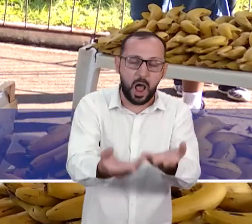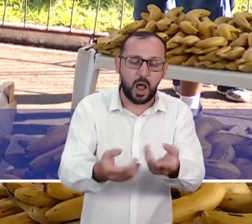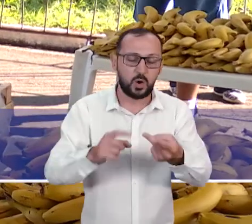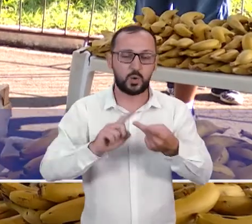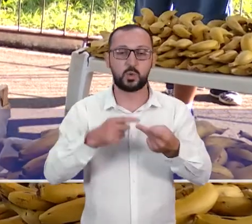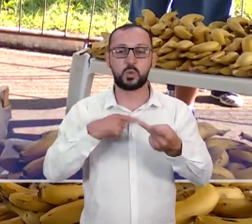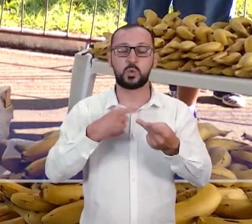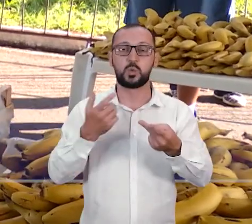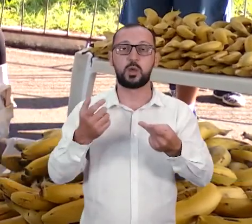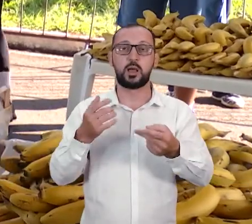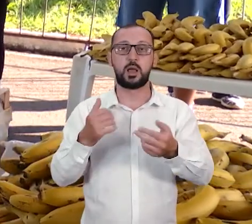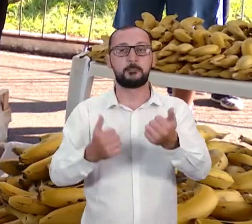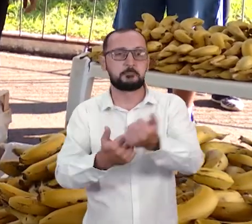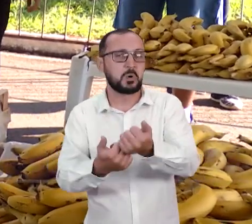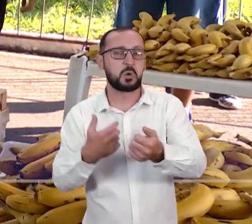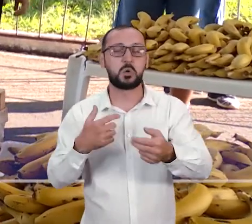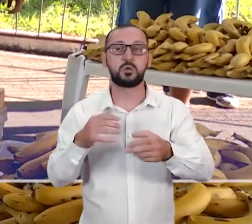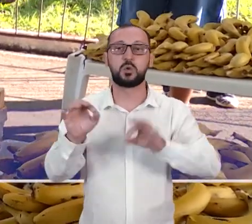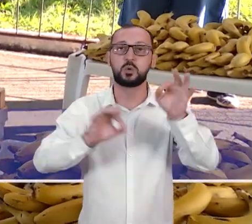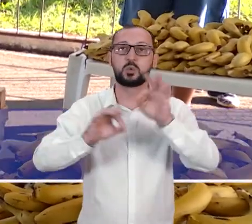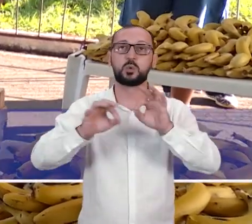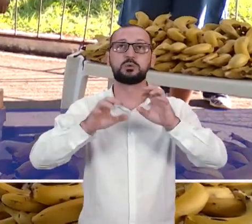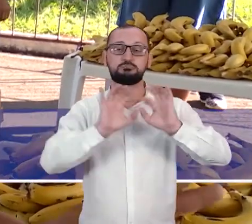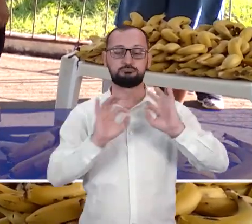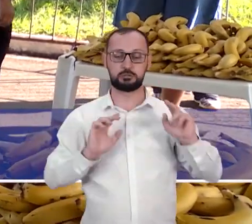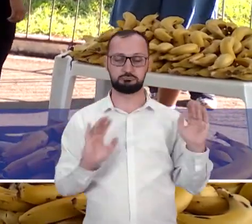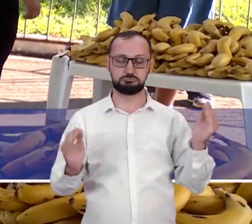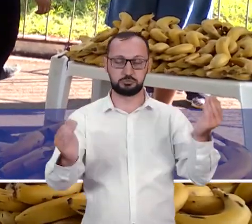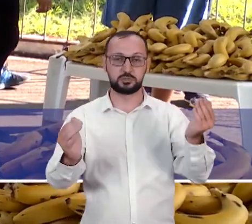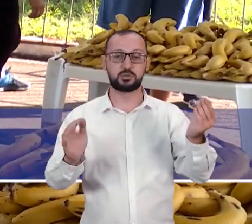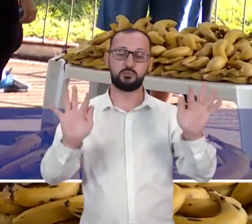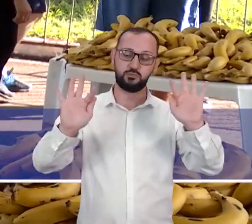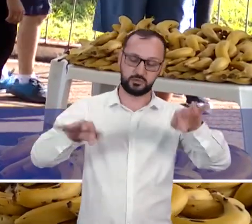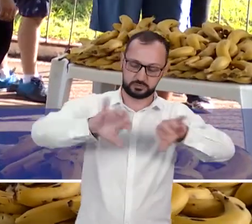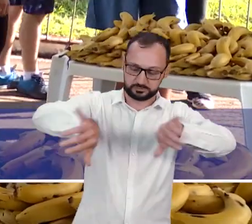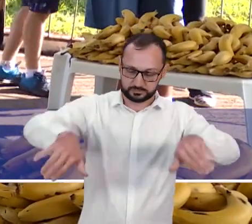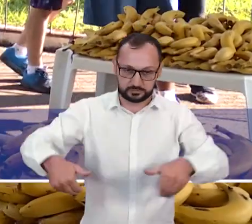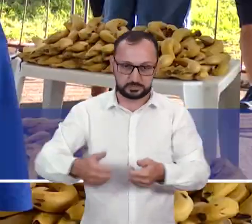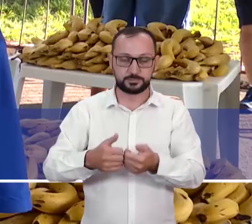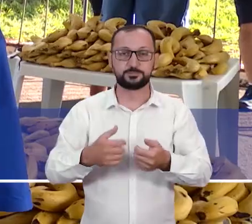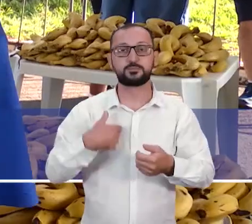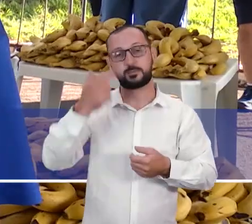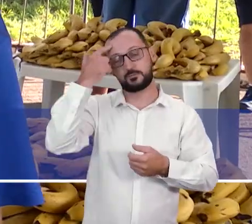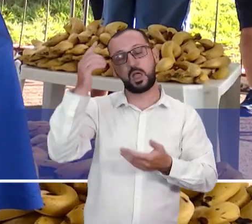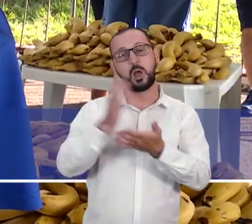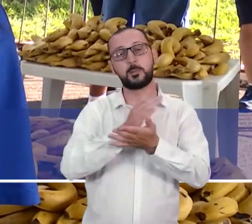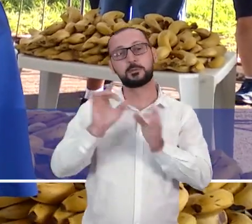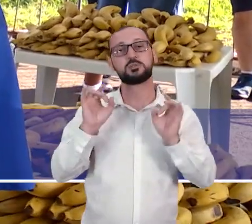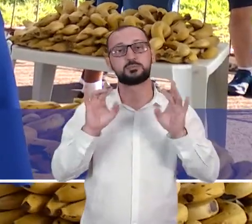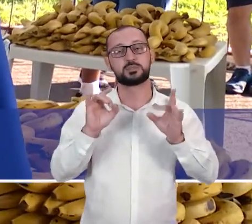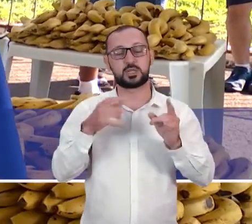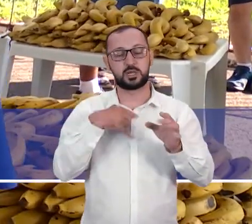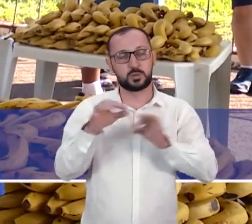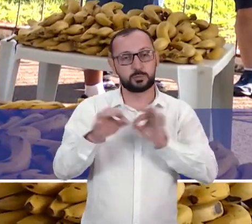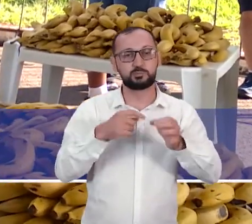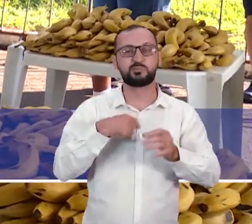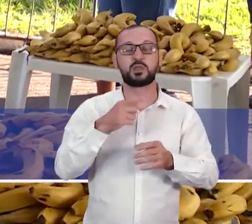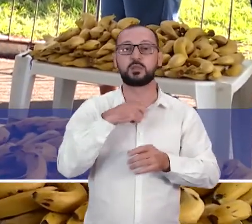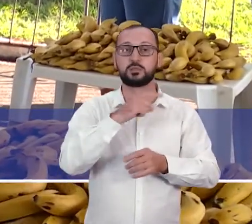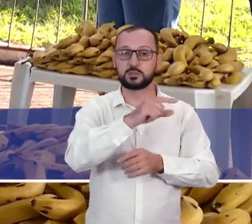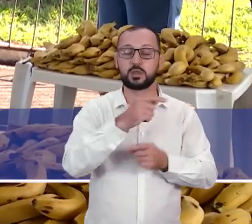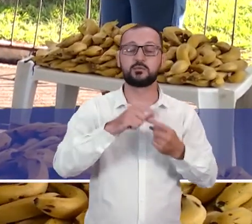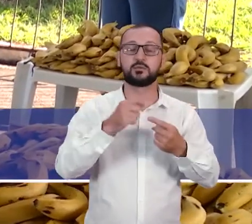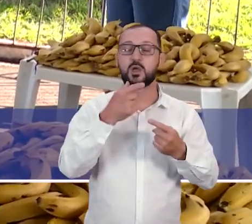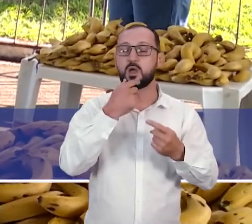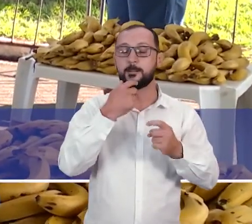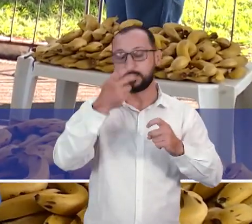água no percurso, na montagem e desmontagem. Isso aqui foi pensado por algum especialista?